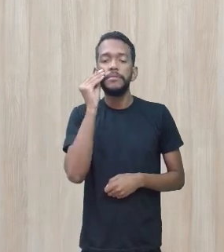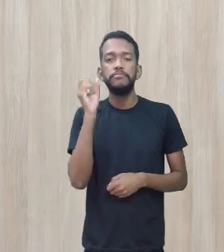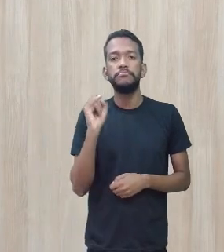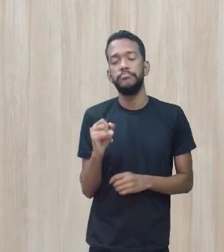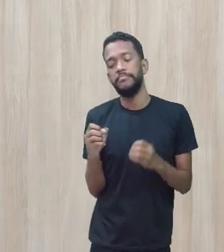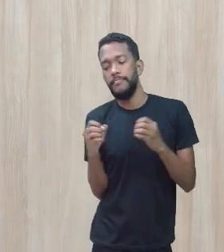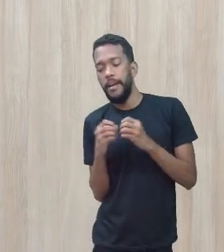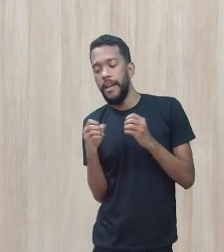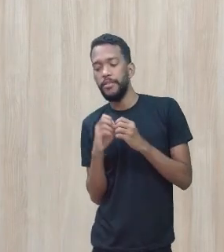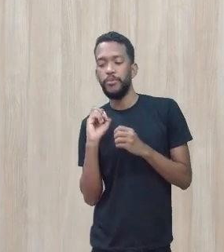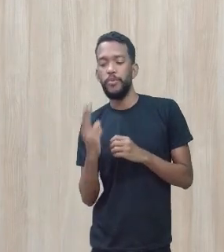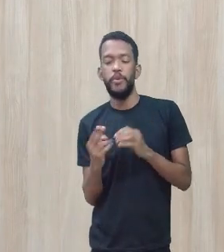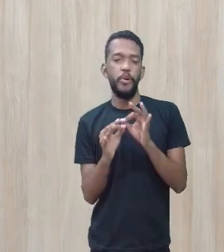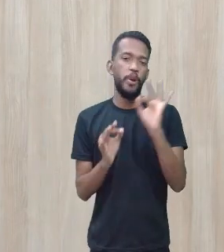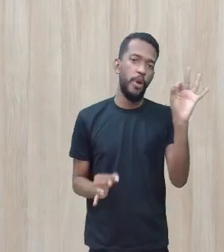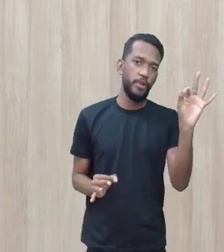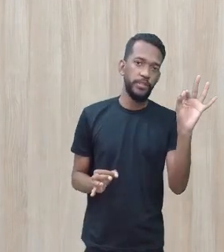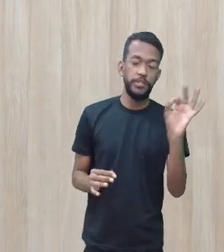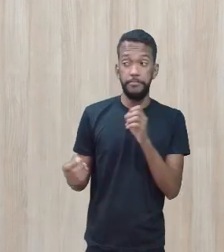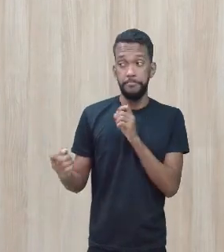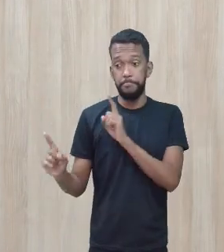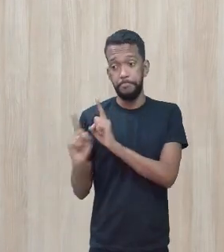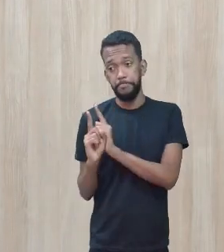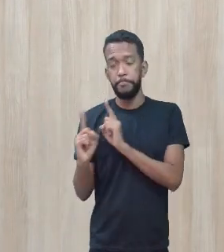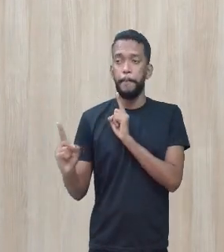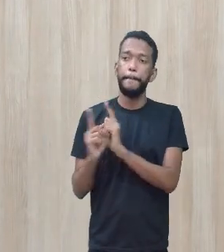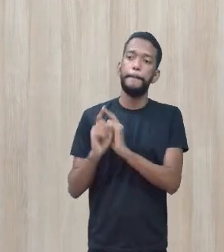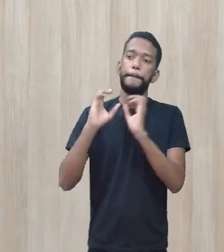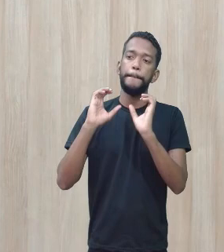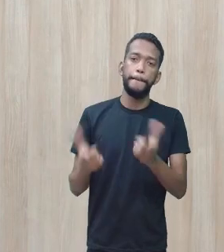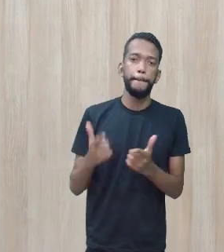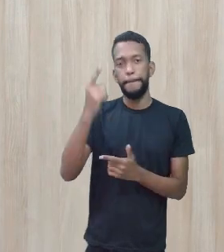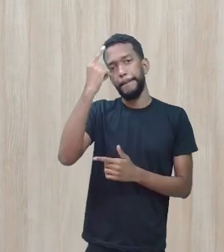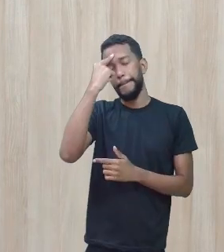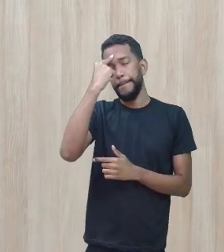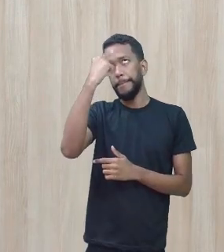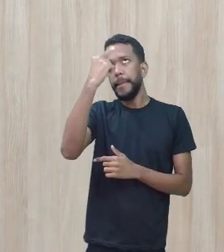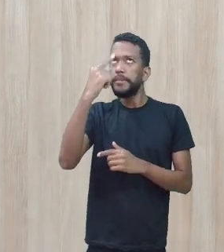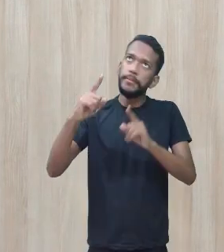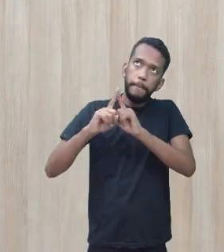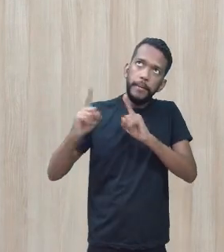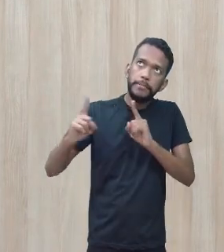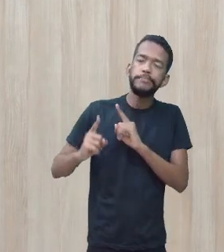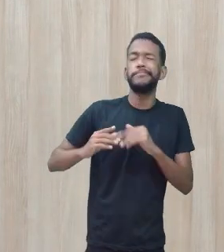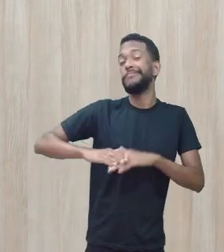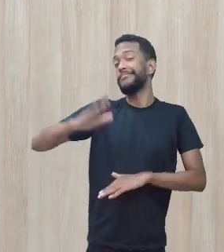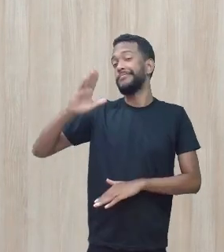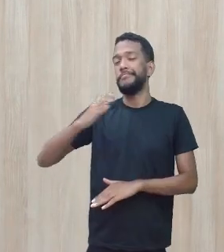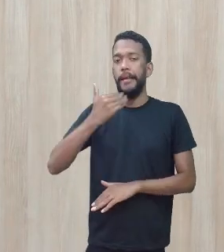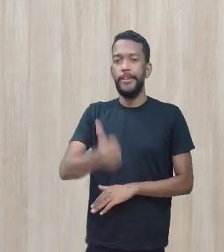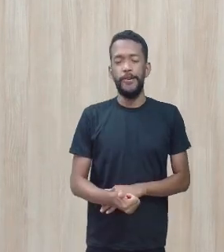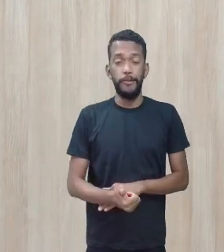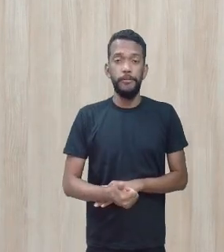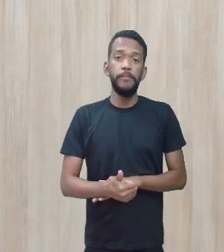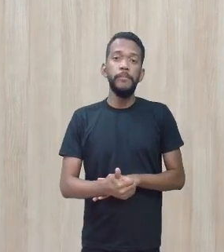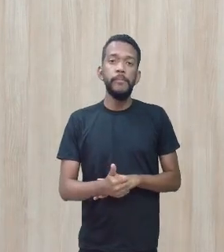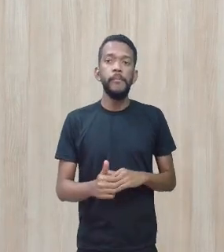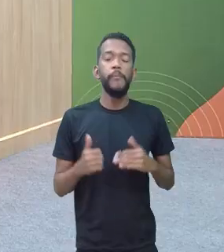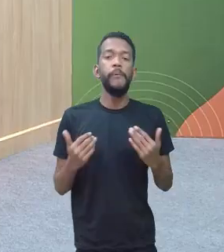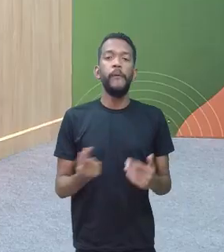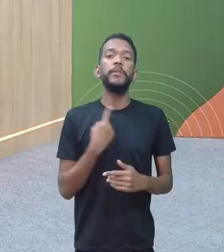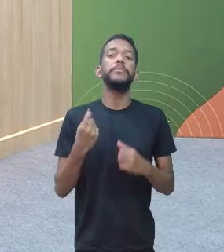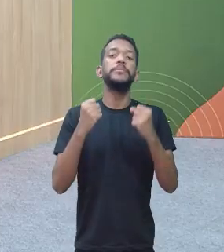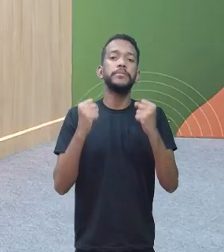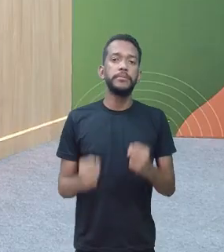perto ou de estar longe. Claro que aqui a gente vai estar quanto mais distante, melhor, né, gente? Mas a ideia aqui do gráfico é que a gente comece a criticar,